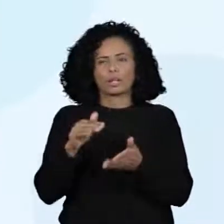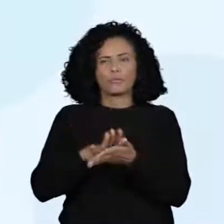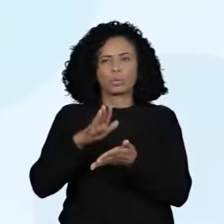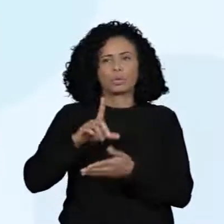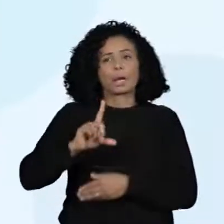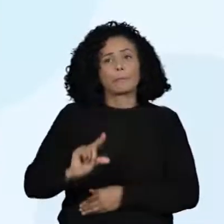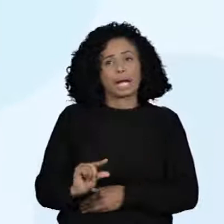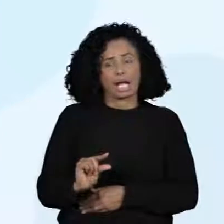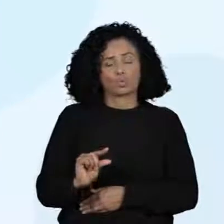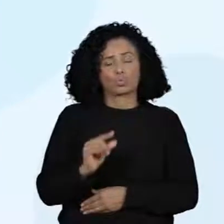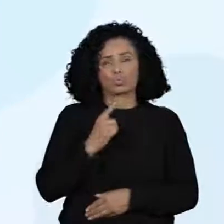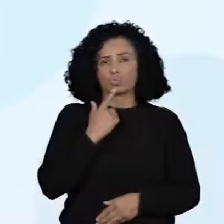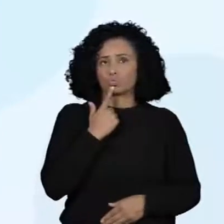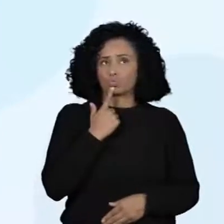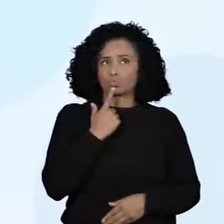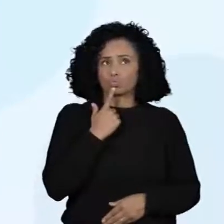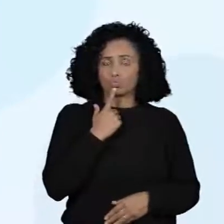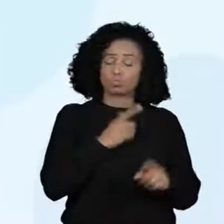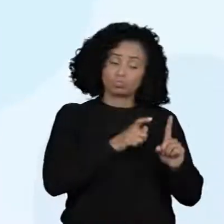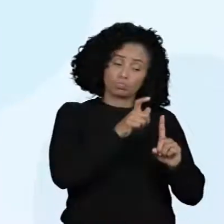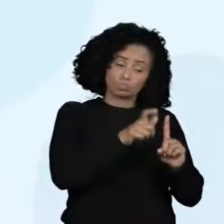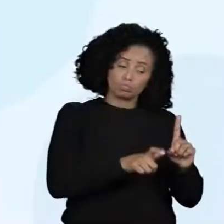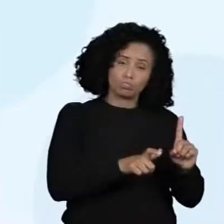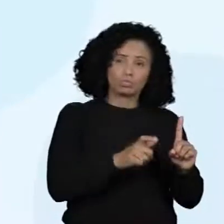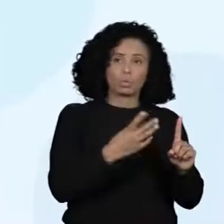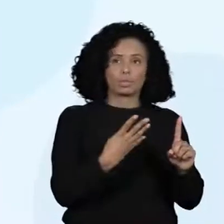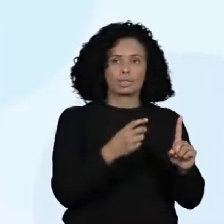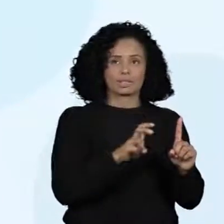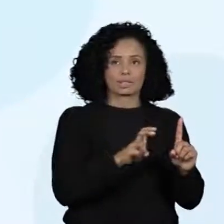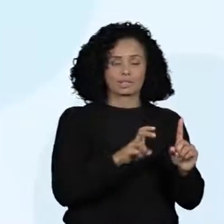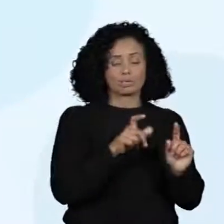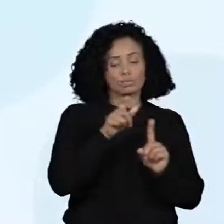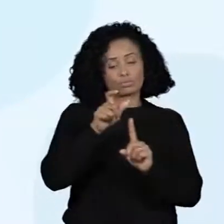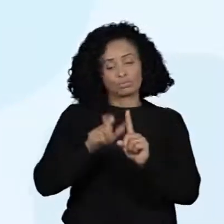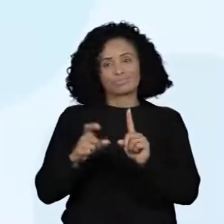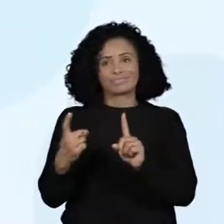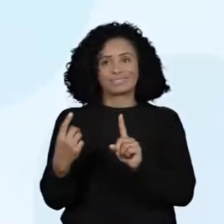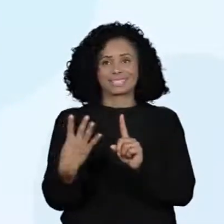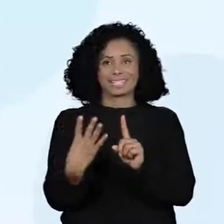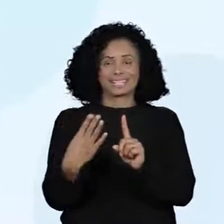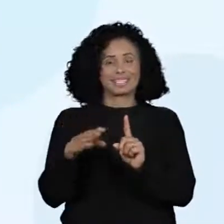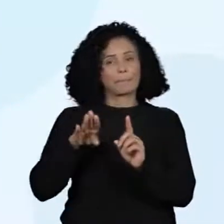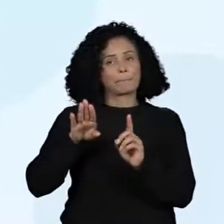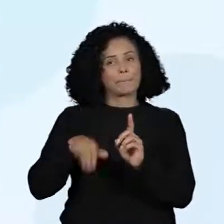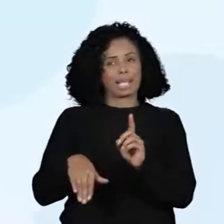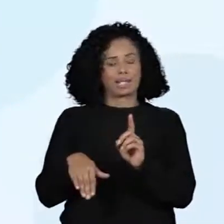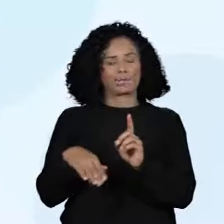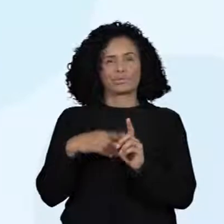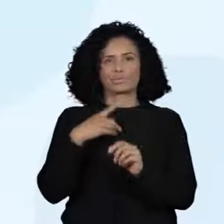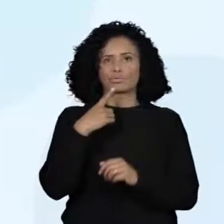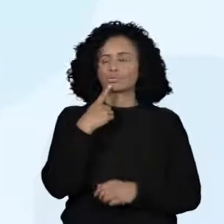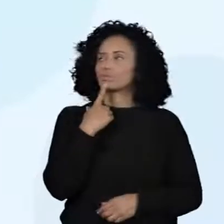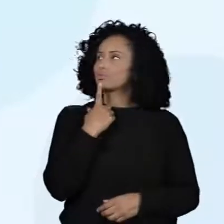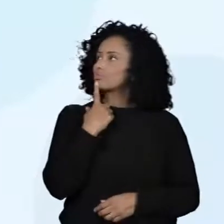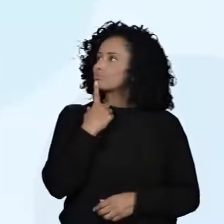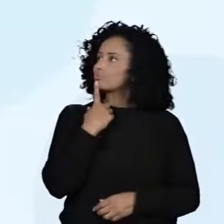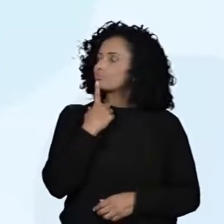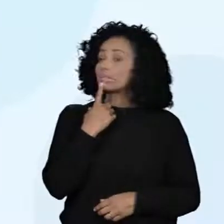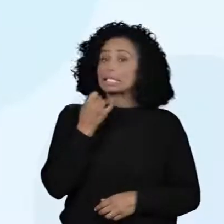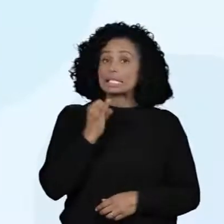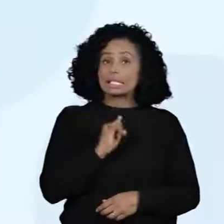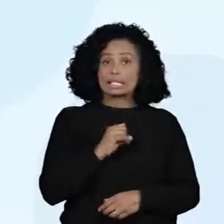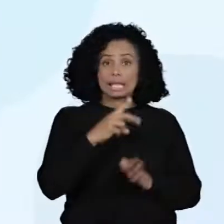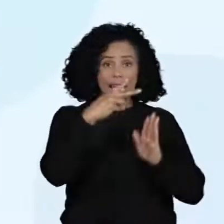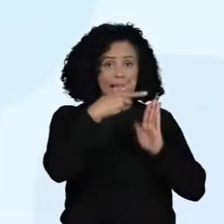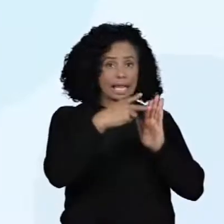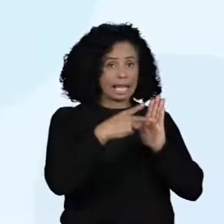tem 45 e a Joana tem 13 a menos. Se você não ler direitinho o problema,